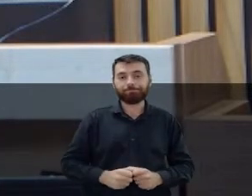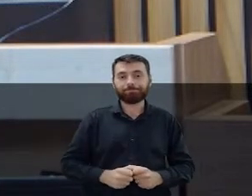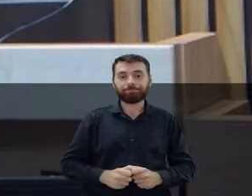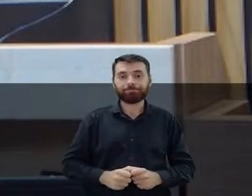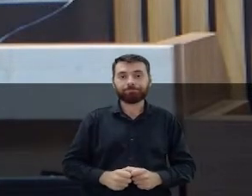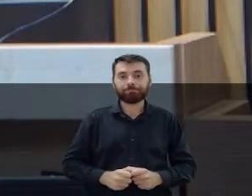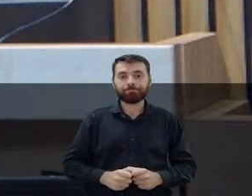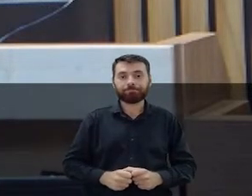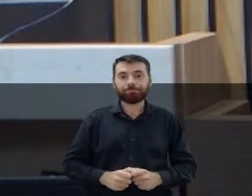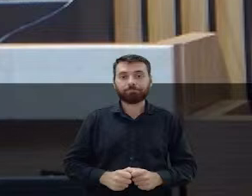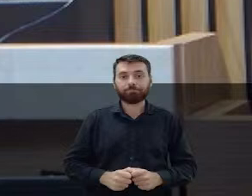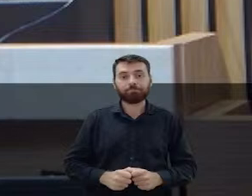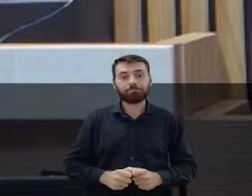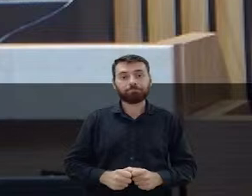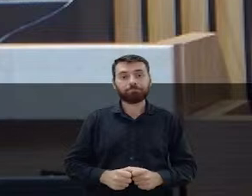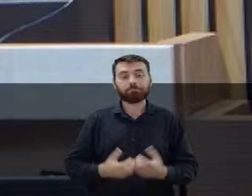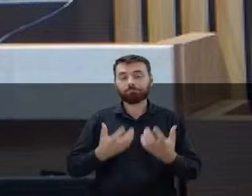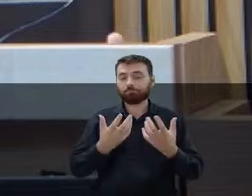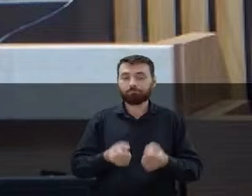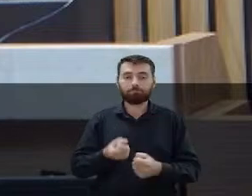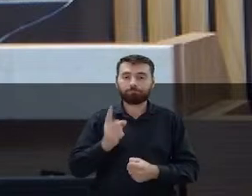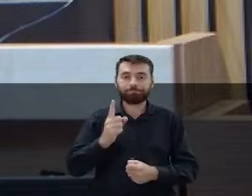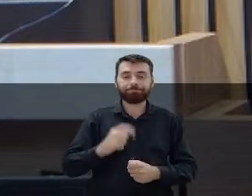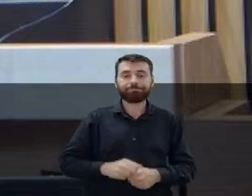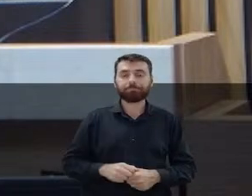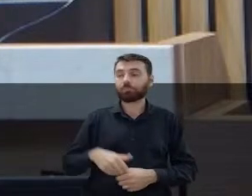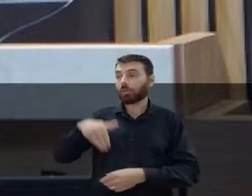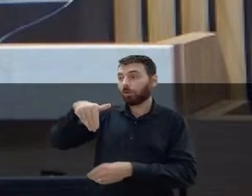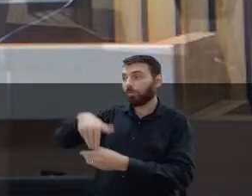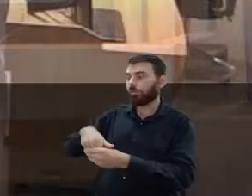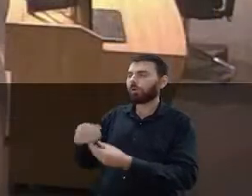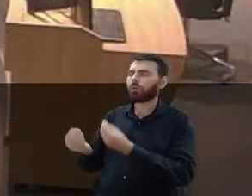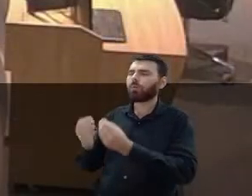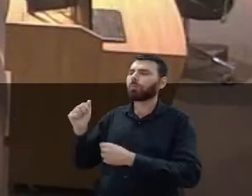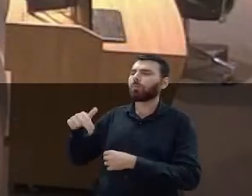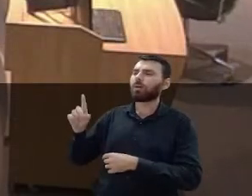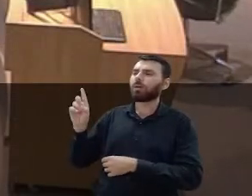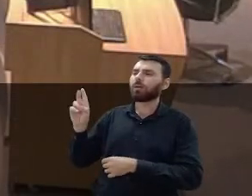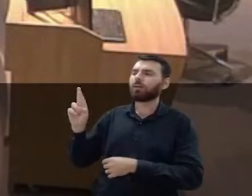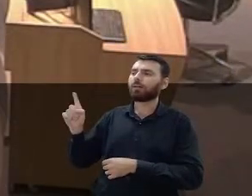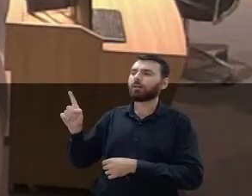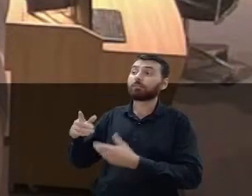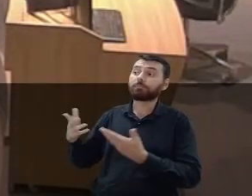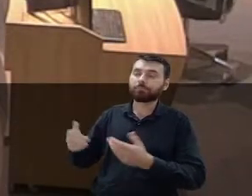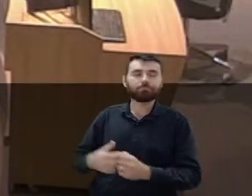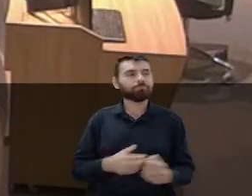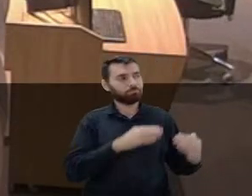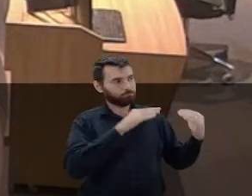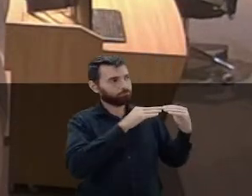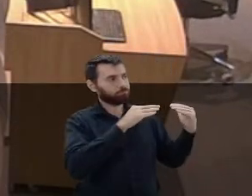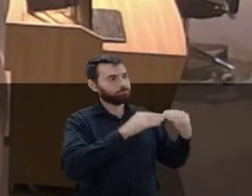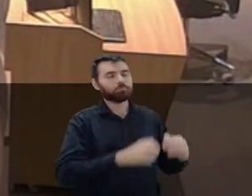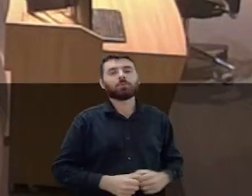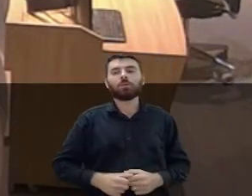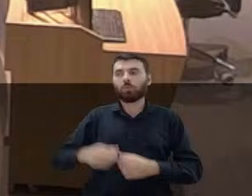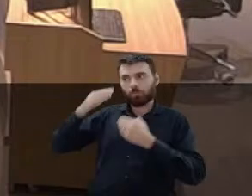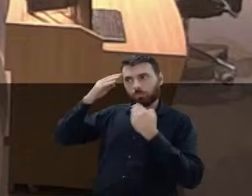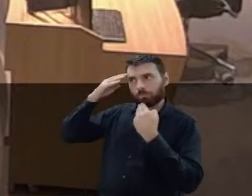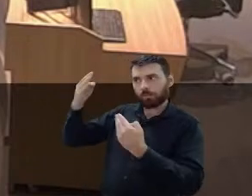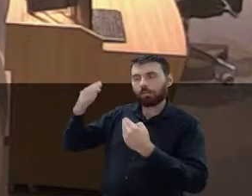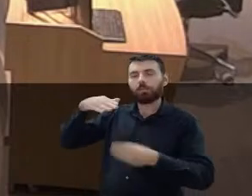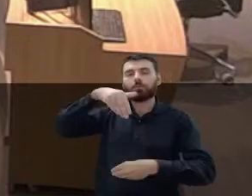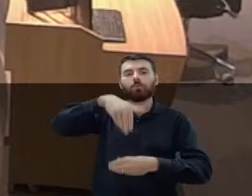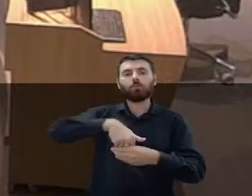não há o que prover. Como voto o desembargador André... Acompanhando a proposta de Vossa Excelência, presidente. Obrigado, desembargador André. Com o